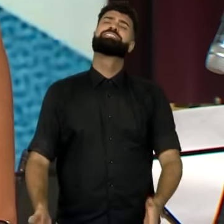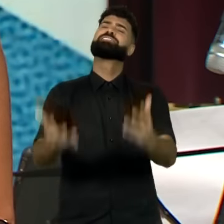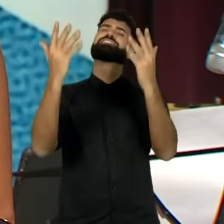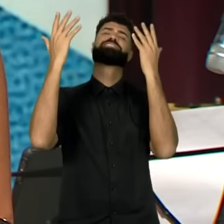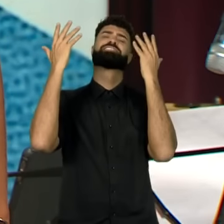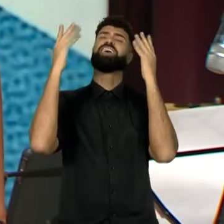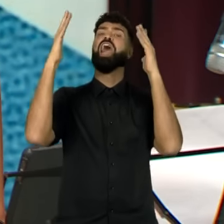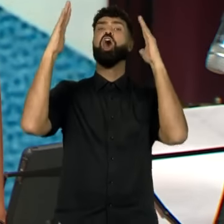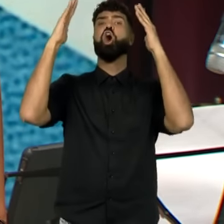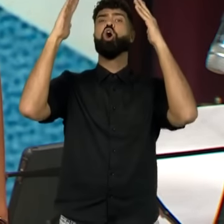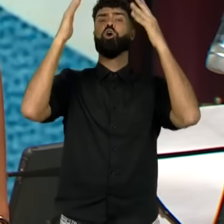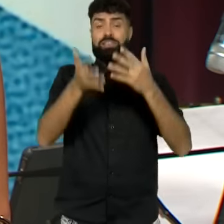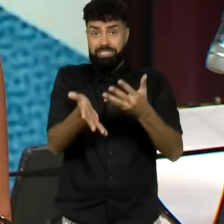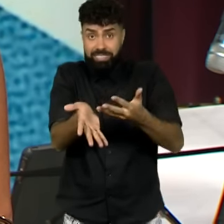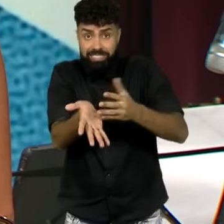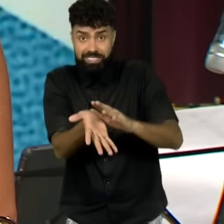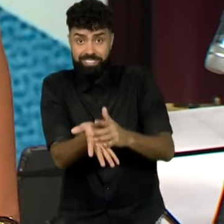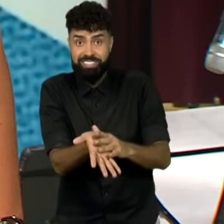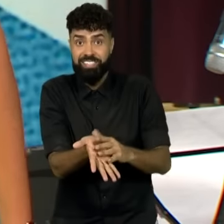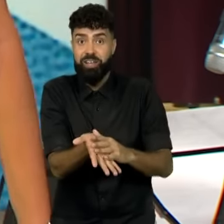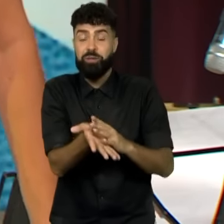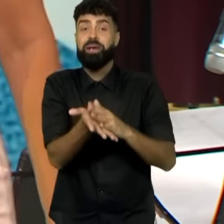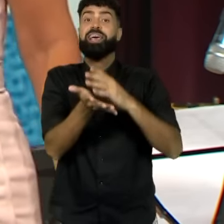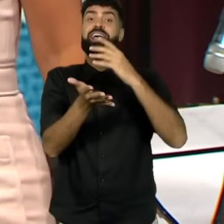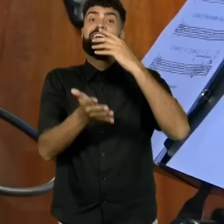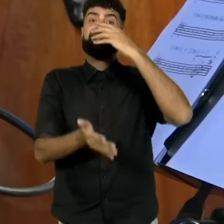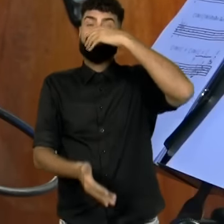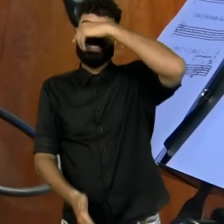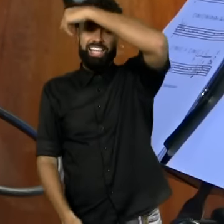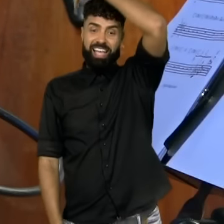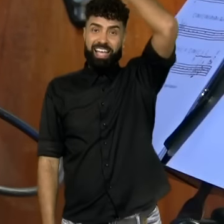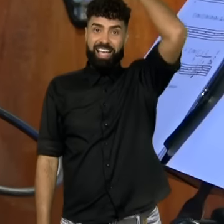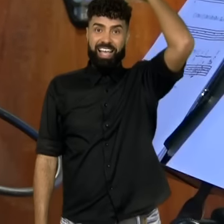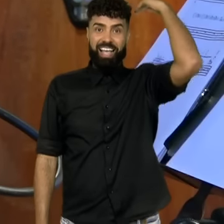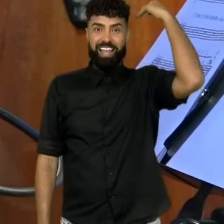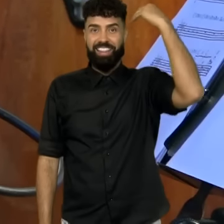samba! Salve a santa, salve ela.